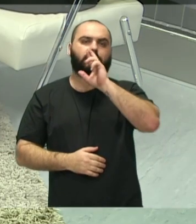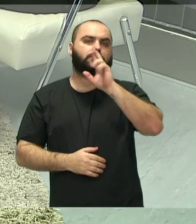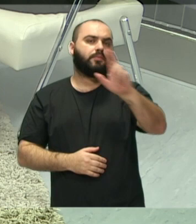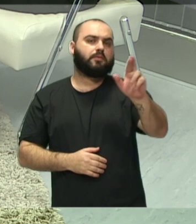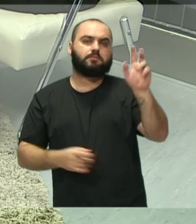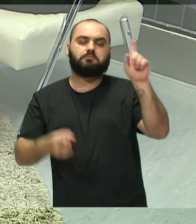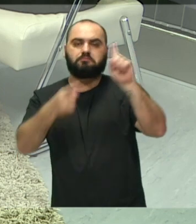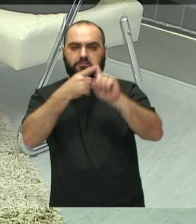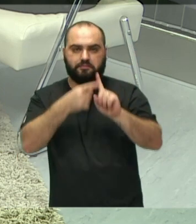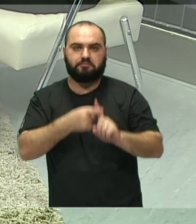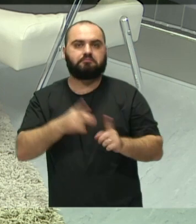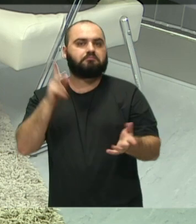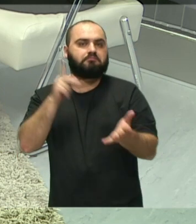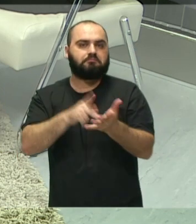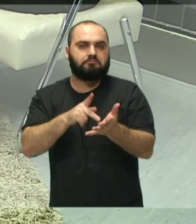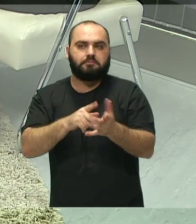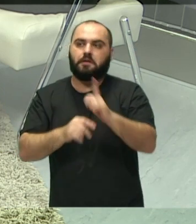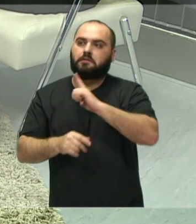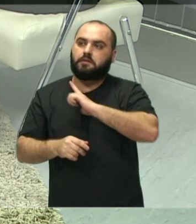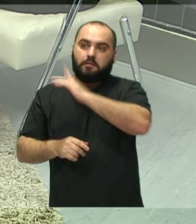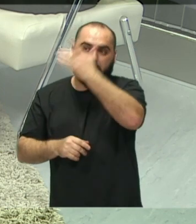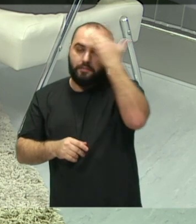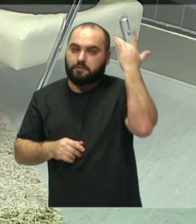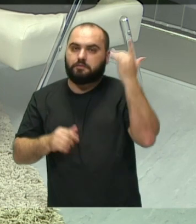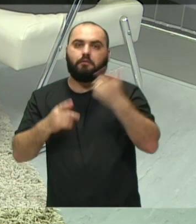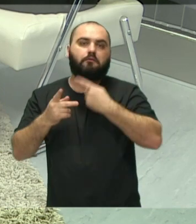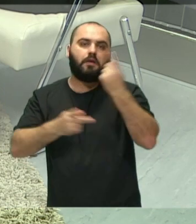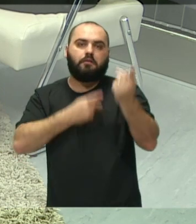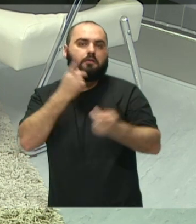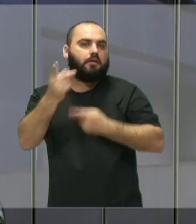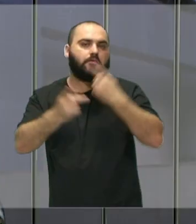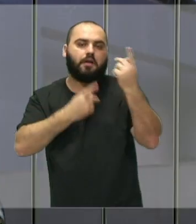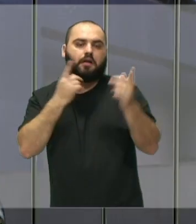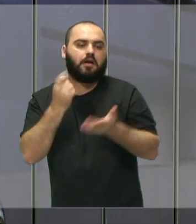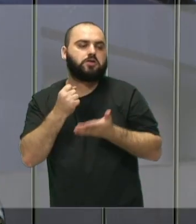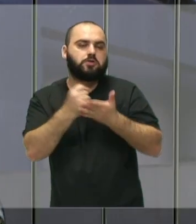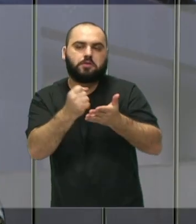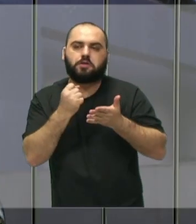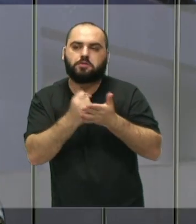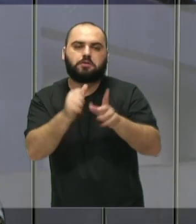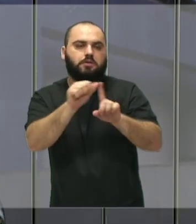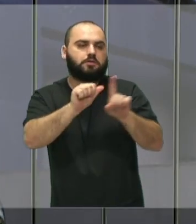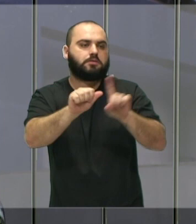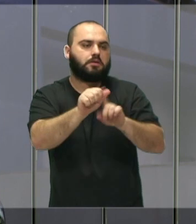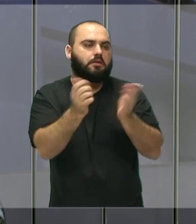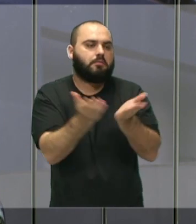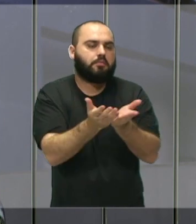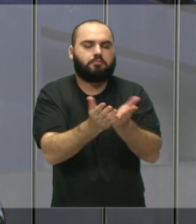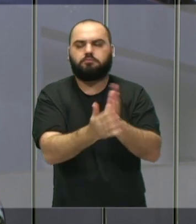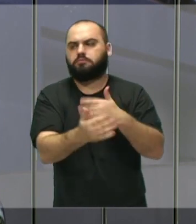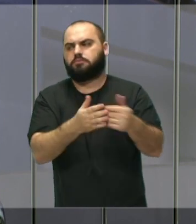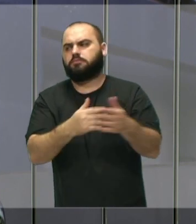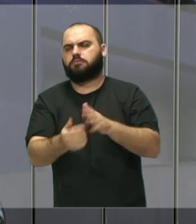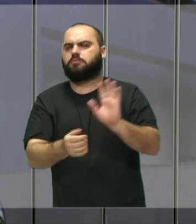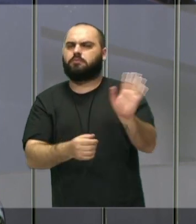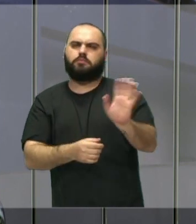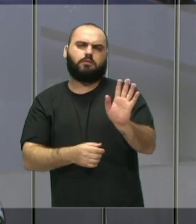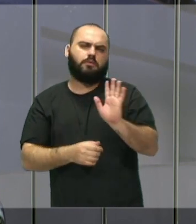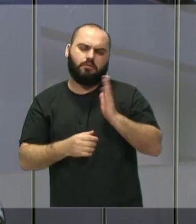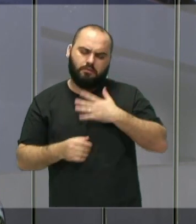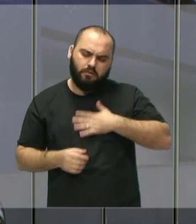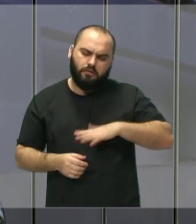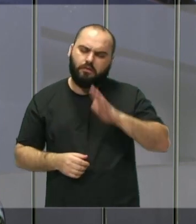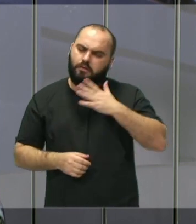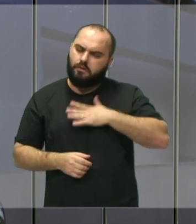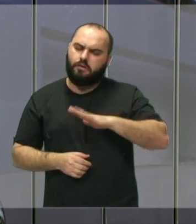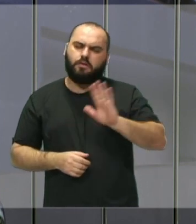positiva. Tem as pessoas que falam em assistencialismo. Isso não cabe julgar isso como assistencialismo, porque